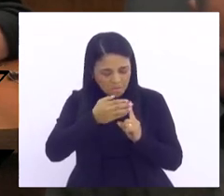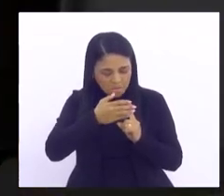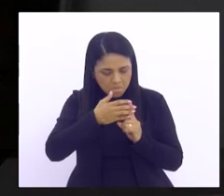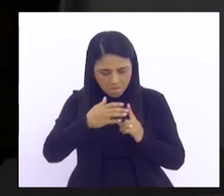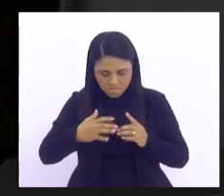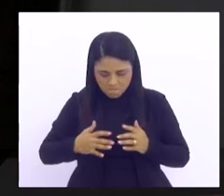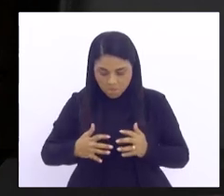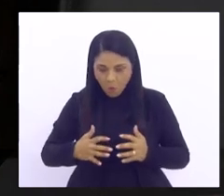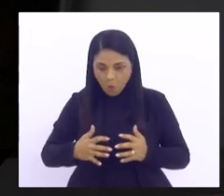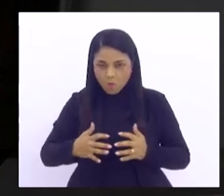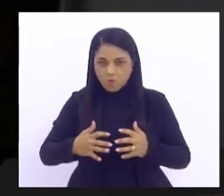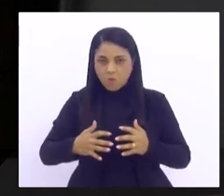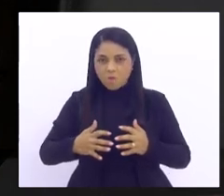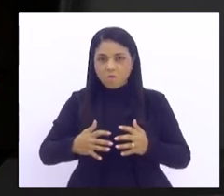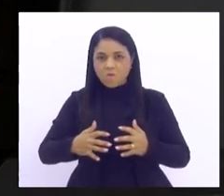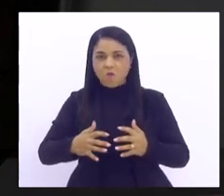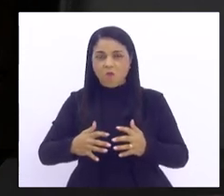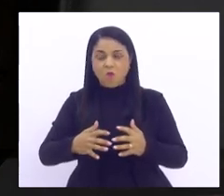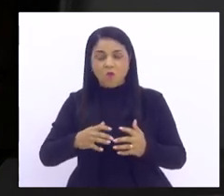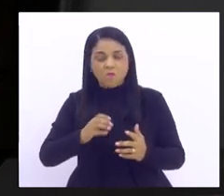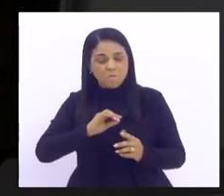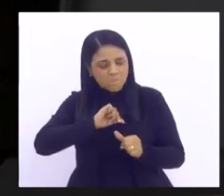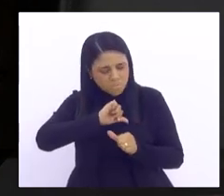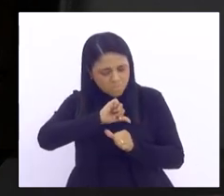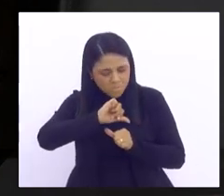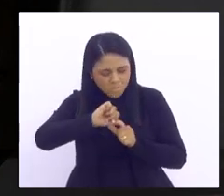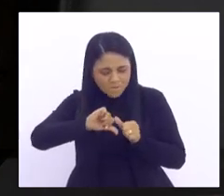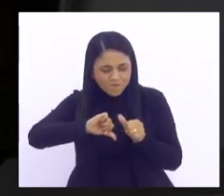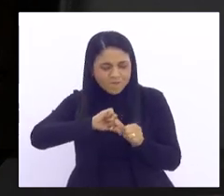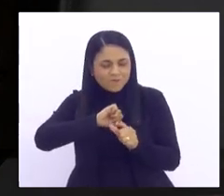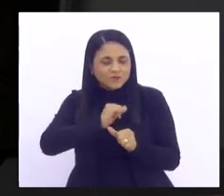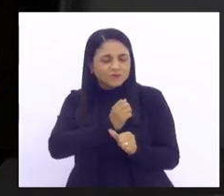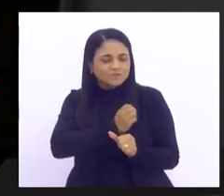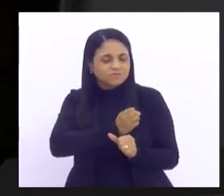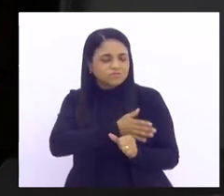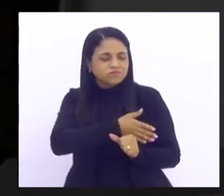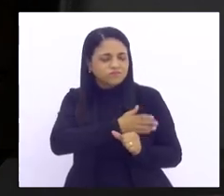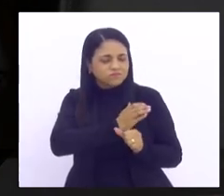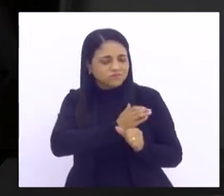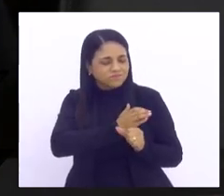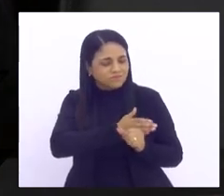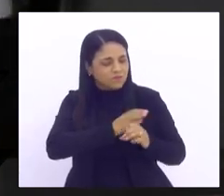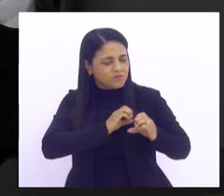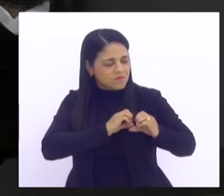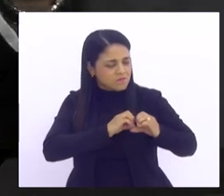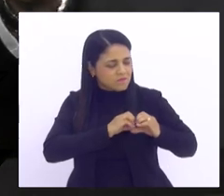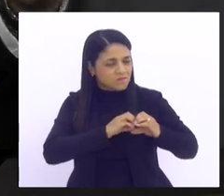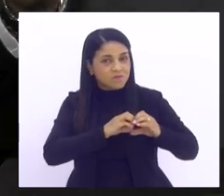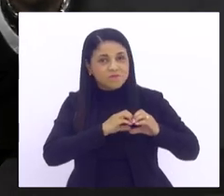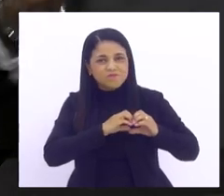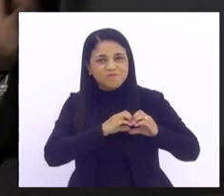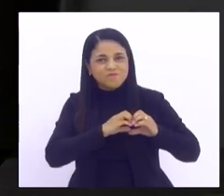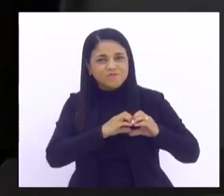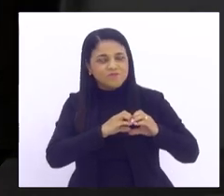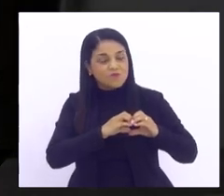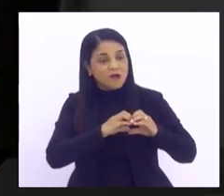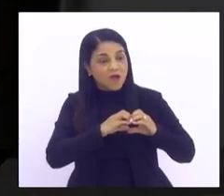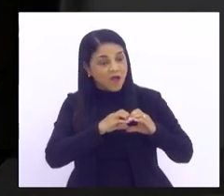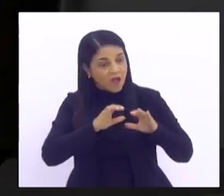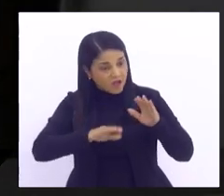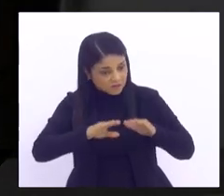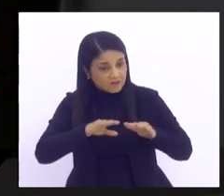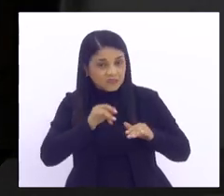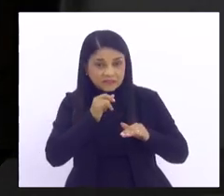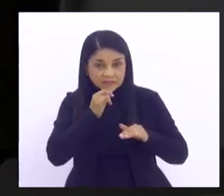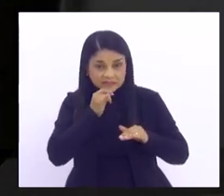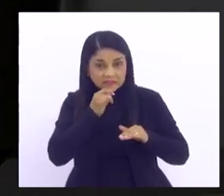vai mudando o coração desta mãe, mesmo sob uma situação de tristeza que pode